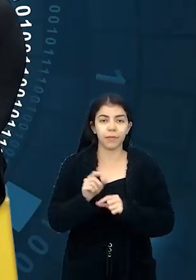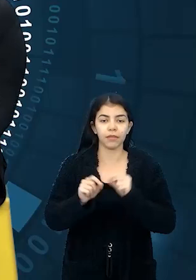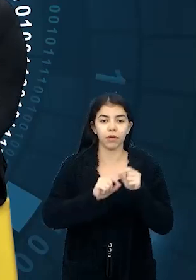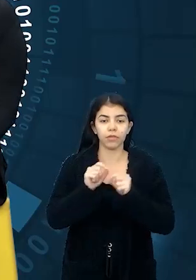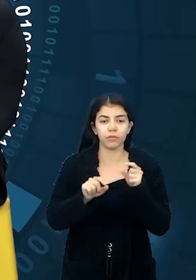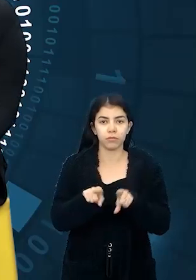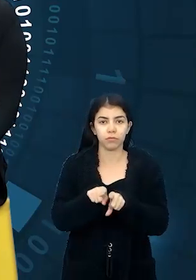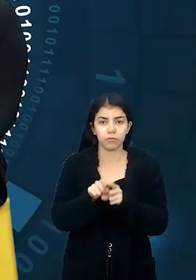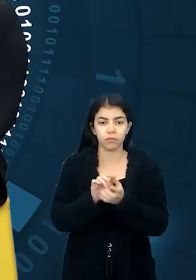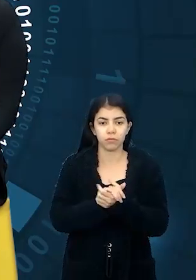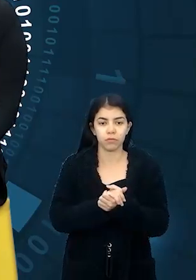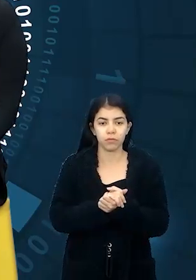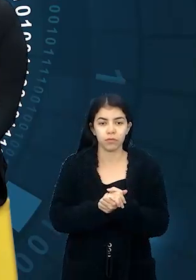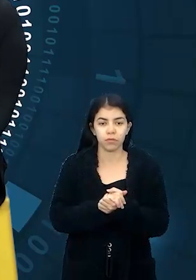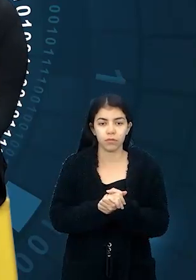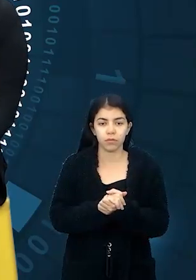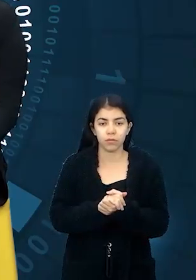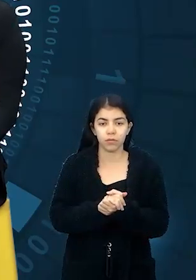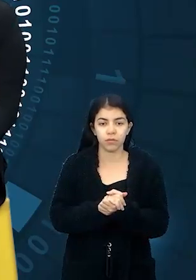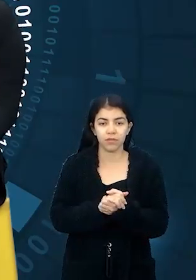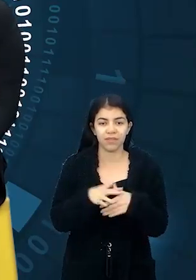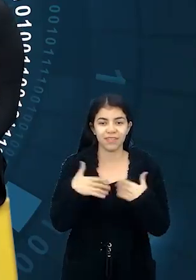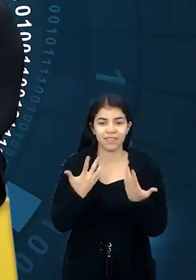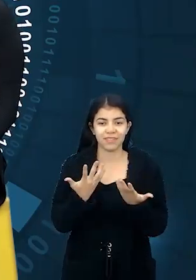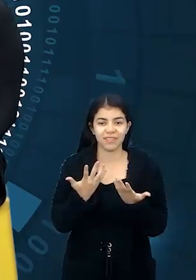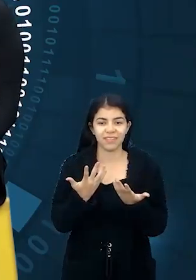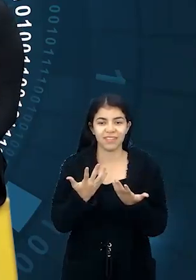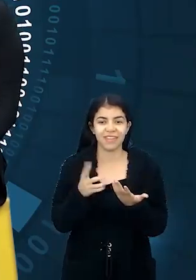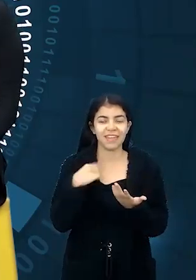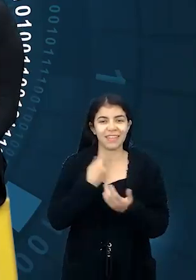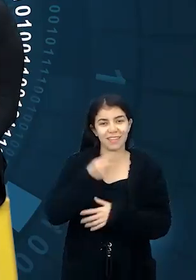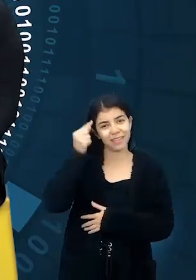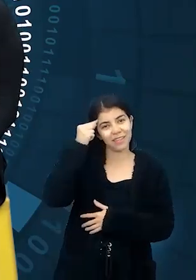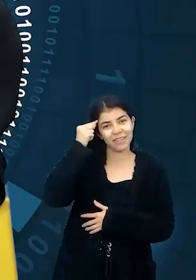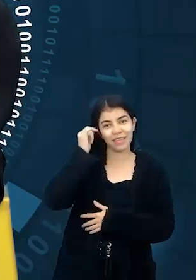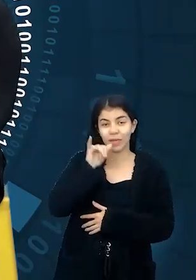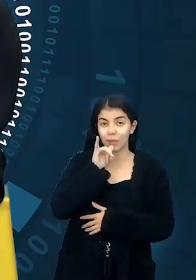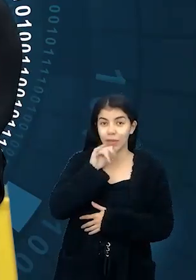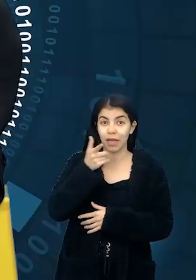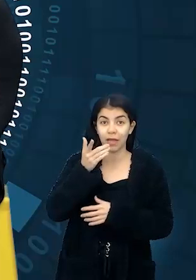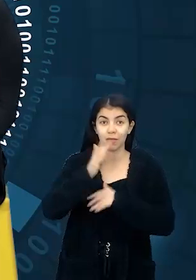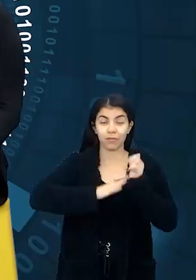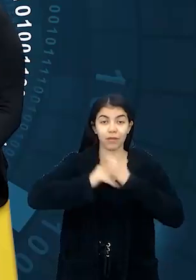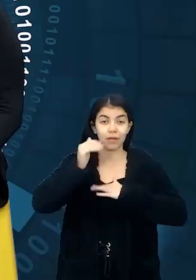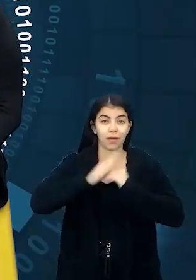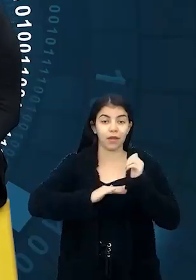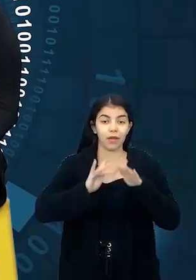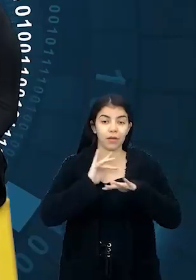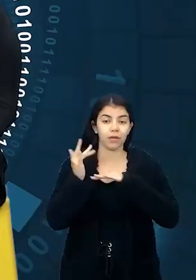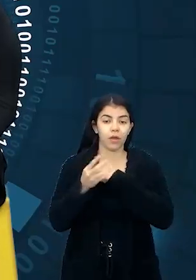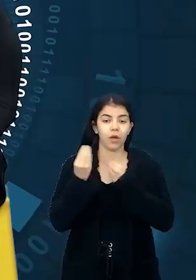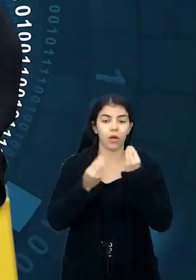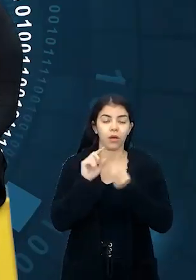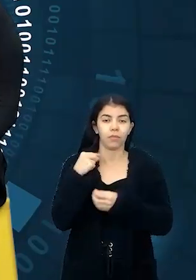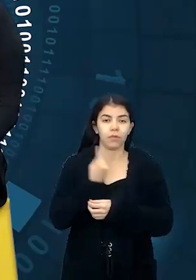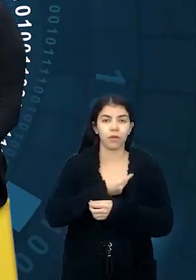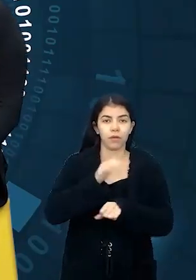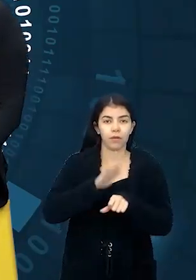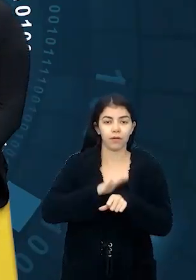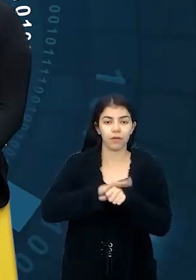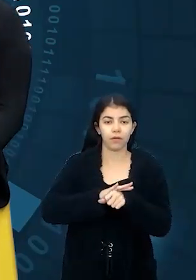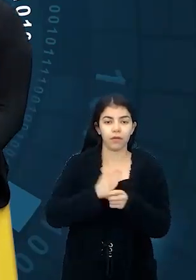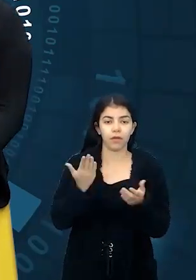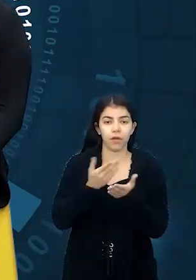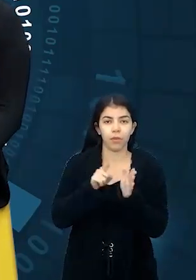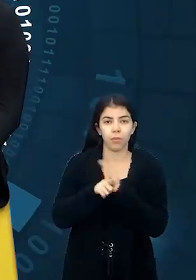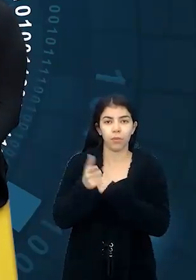em guarda melhor. Vamos pensar e desenvolver a cultura digital. Como é que a gente faz isso, não, Ana? Sim, vamos passar para a